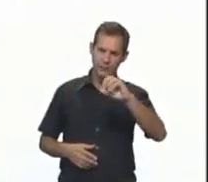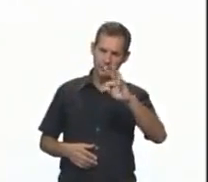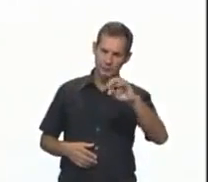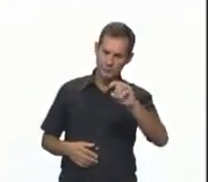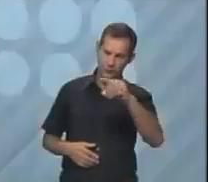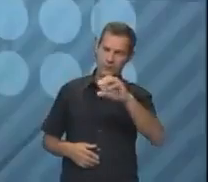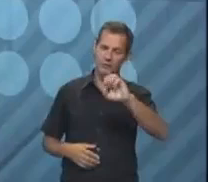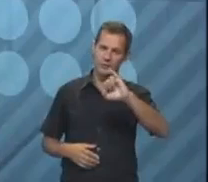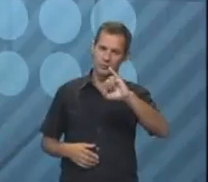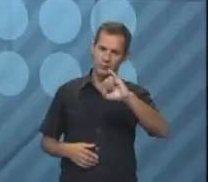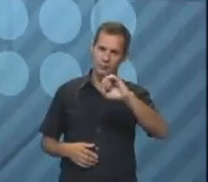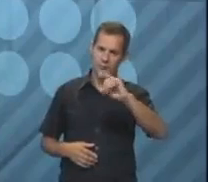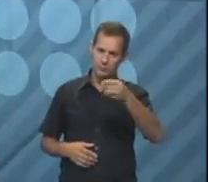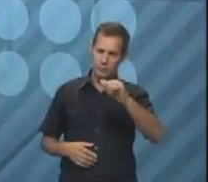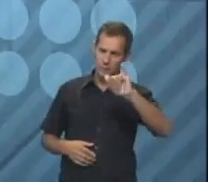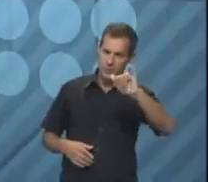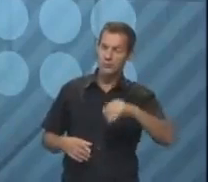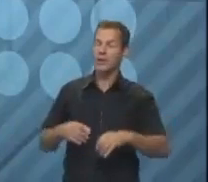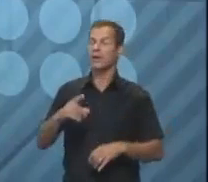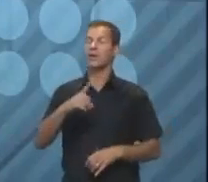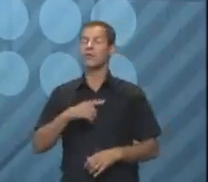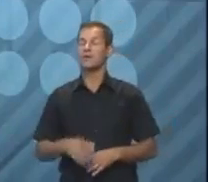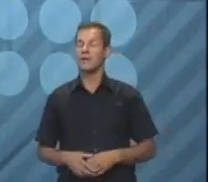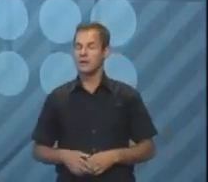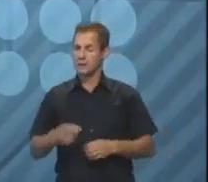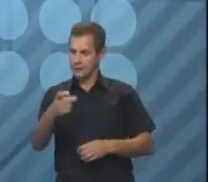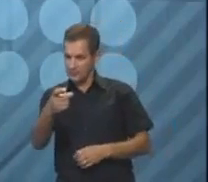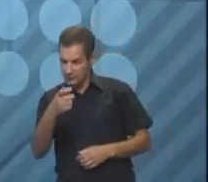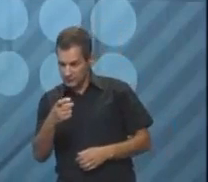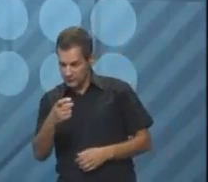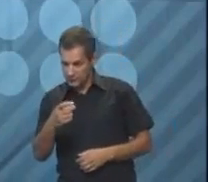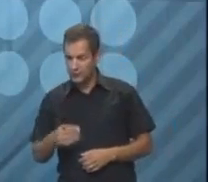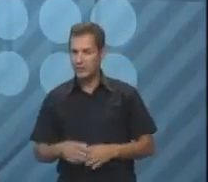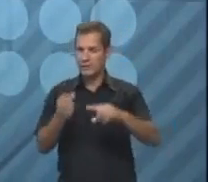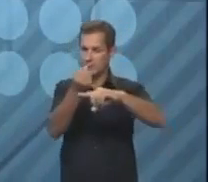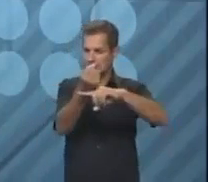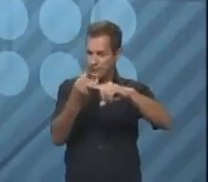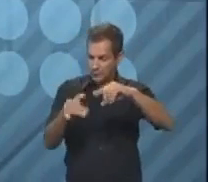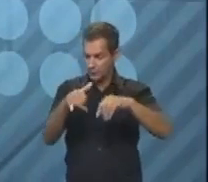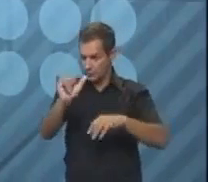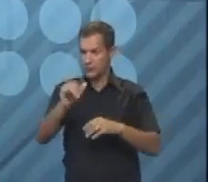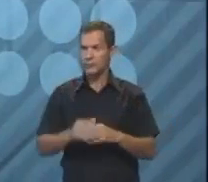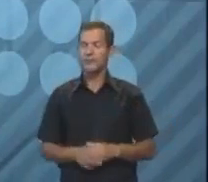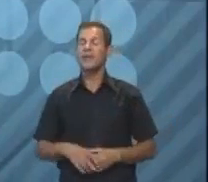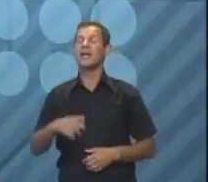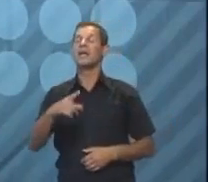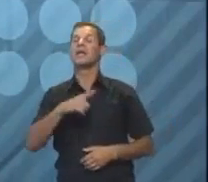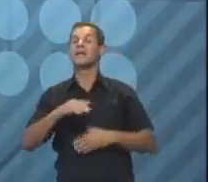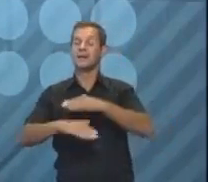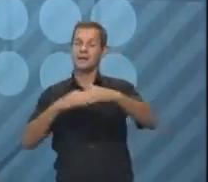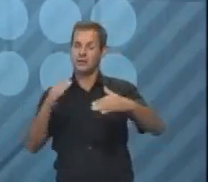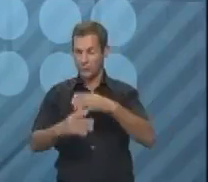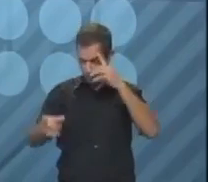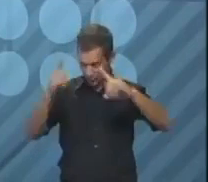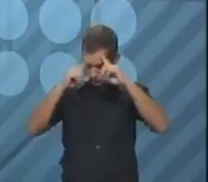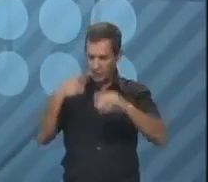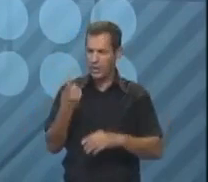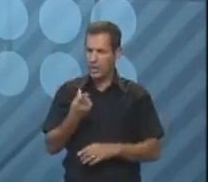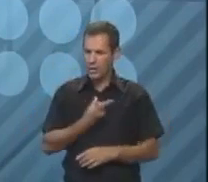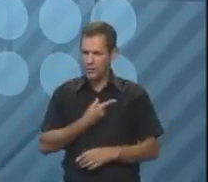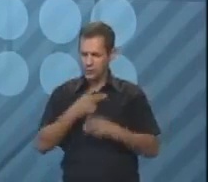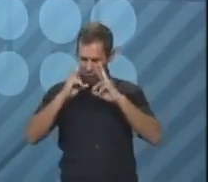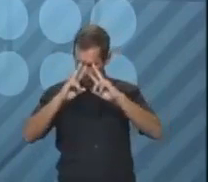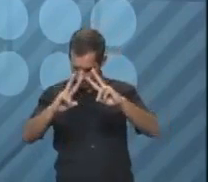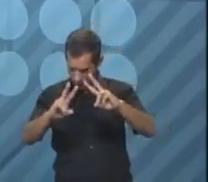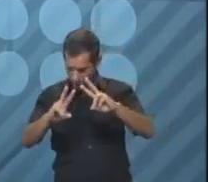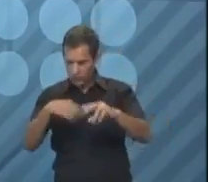em torno do eixo y. Eu tenho que deixar x em função de y. E tendo todas essas ideias que nós acabamos